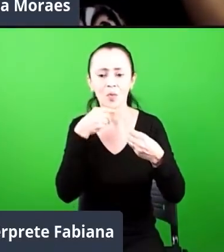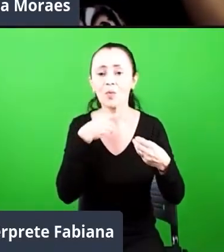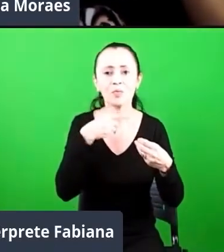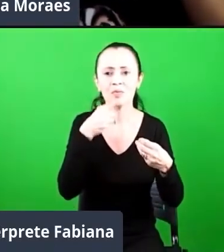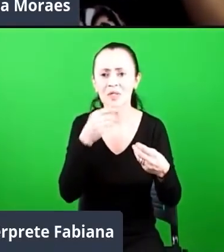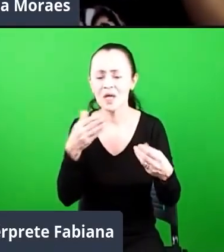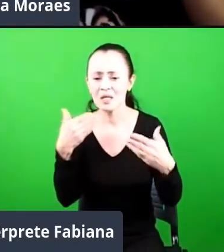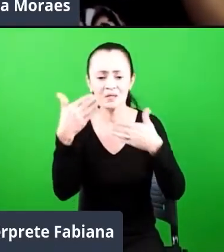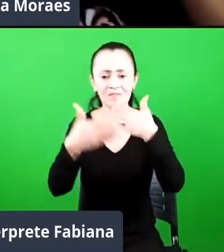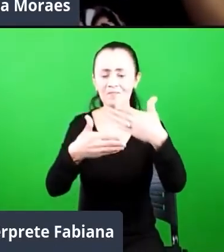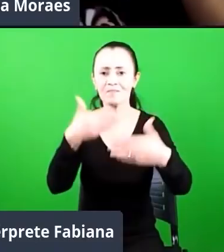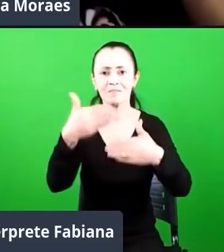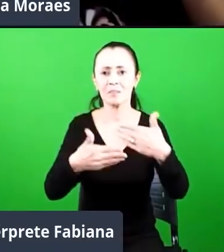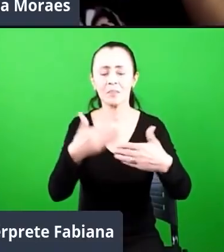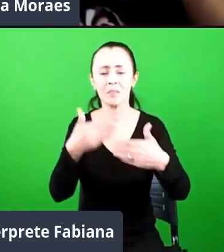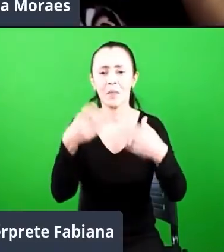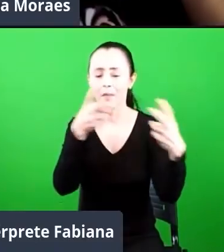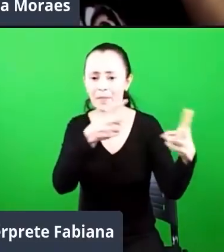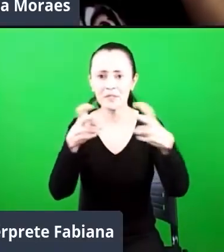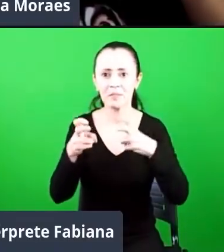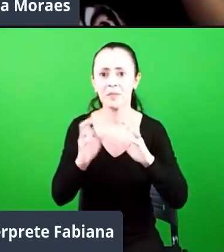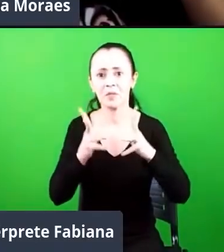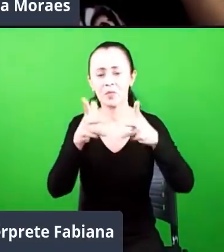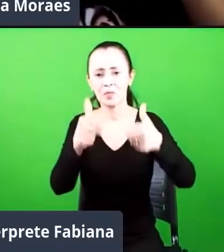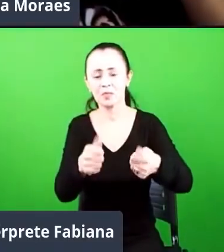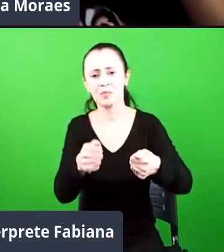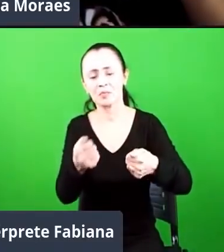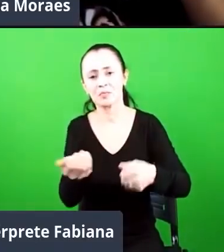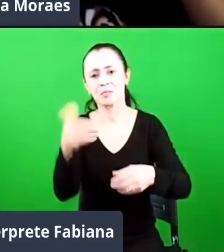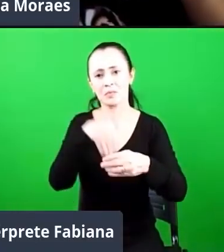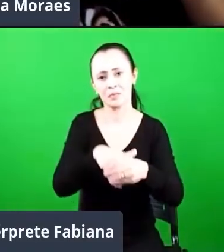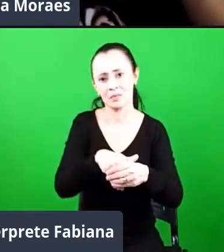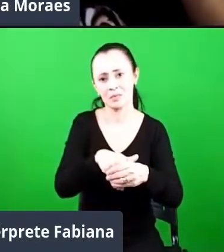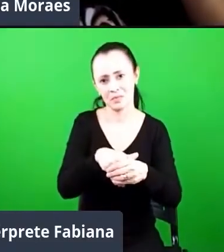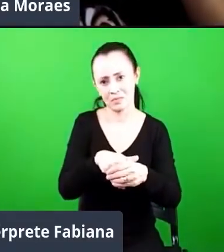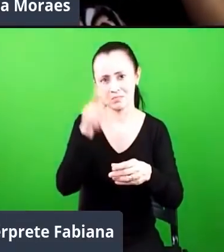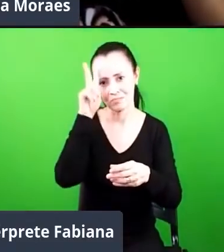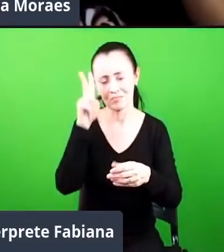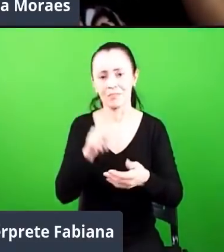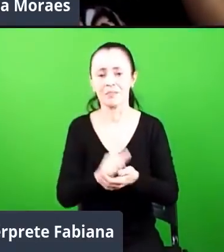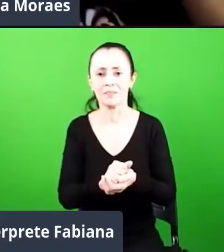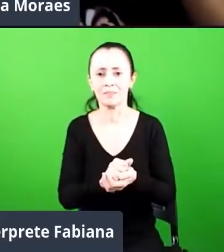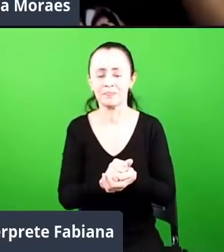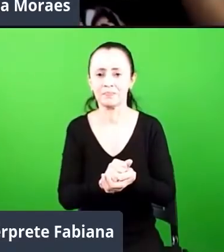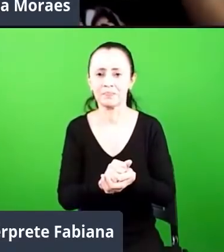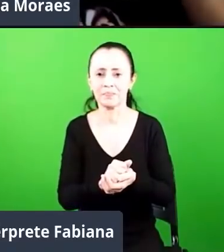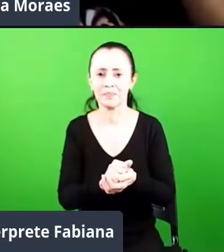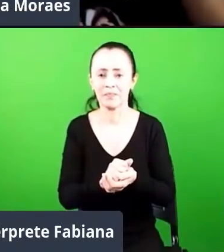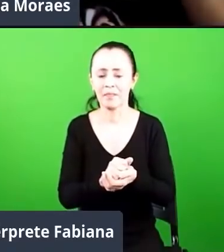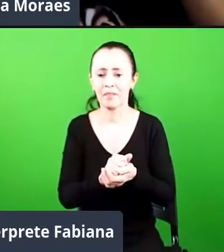do conhecimento, né? Nós deixamos a criança próxima, né, não distante desse